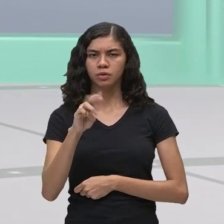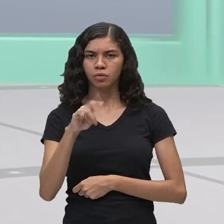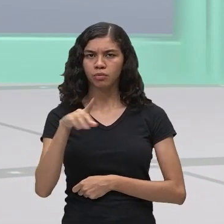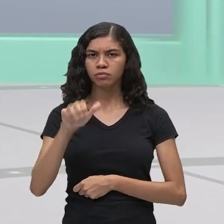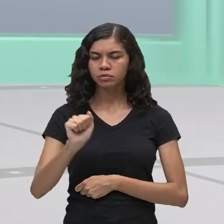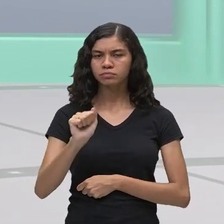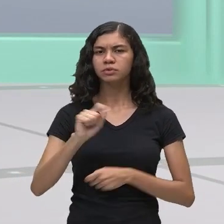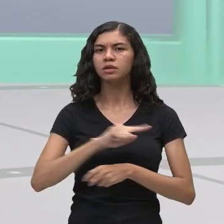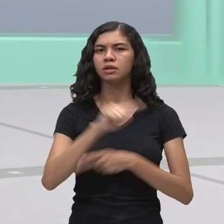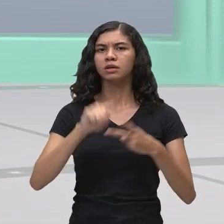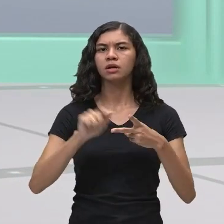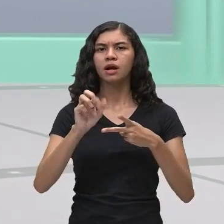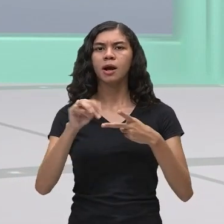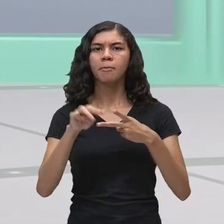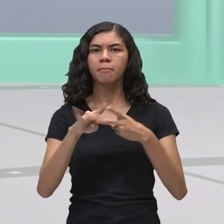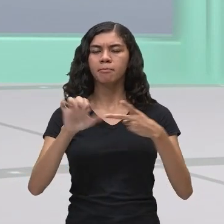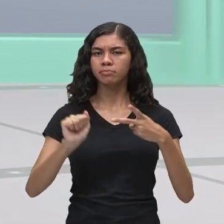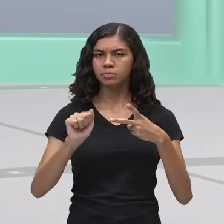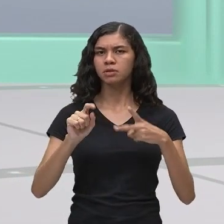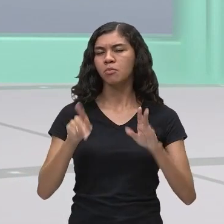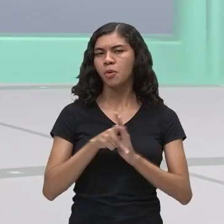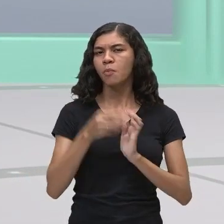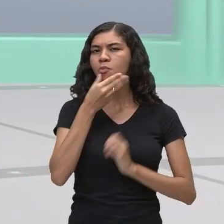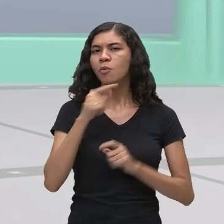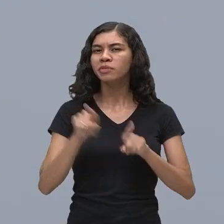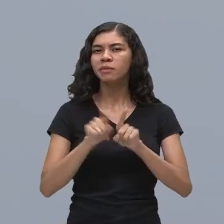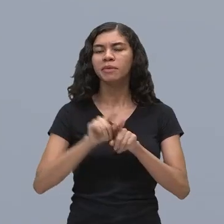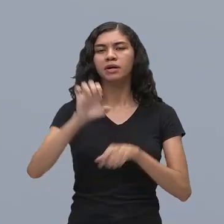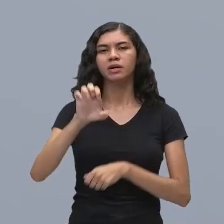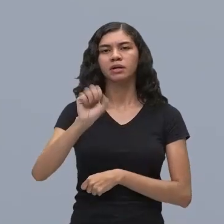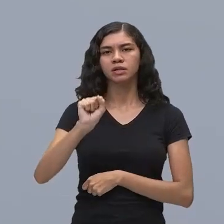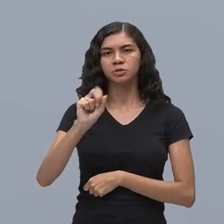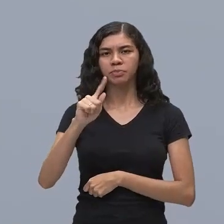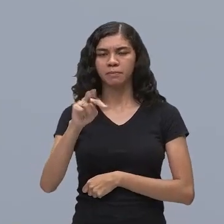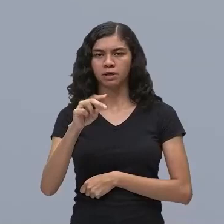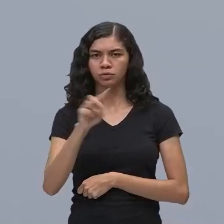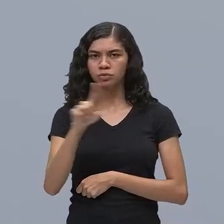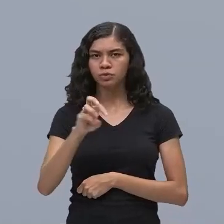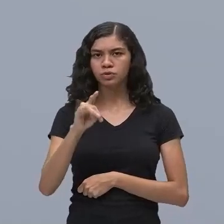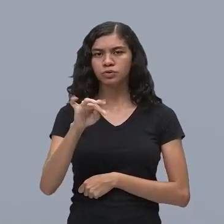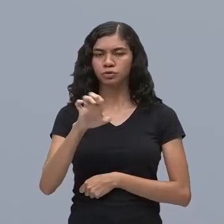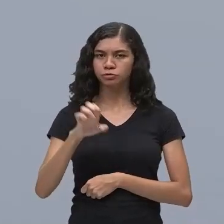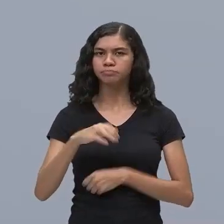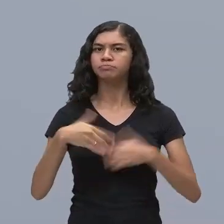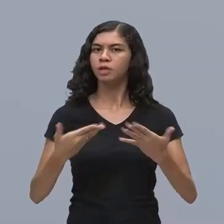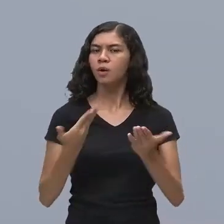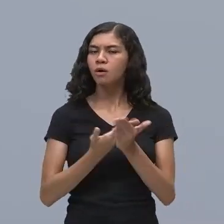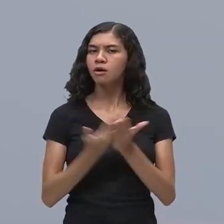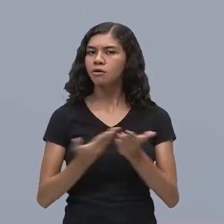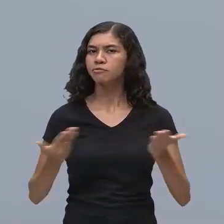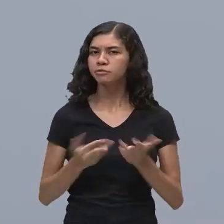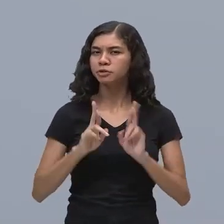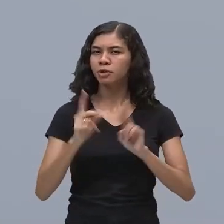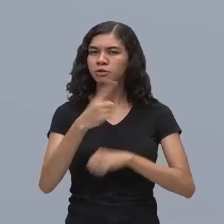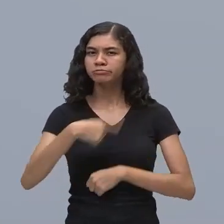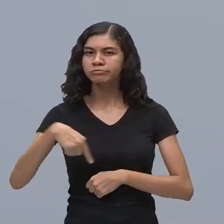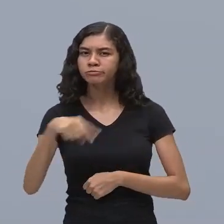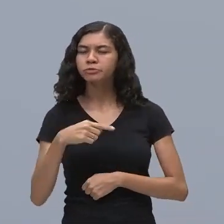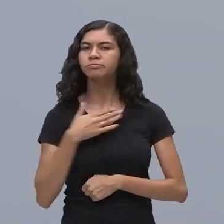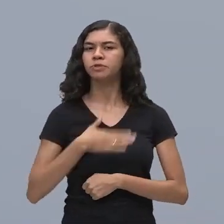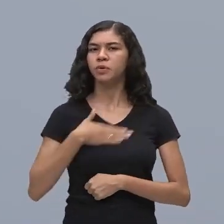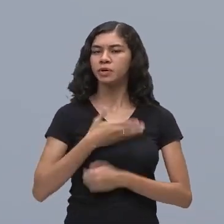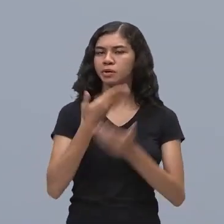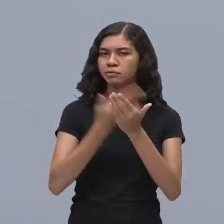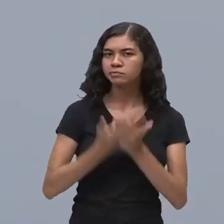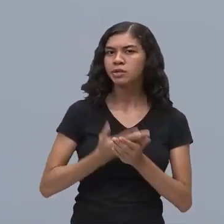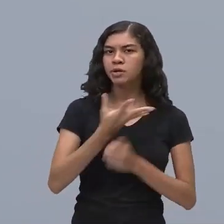o gameta masculino, que é o espermatozoide. E essa foi a nossa aula, espero que vocês tenham gostado.